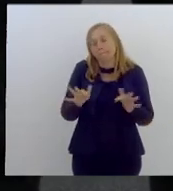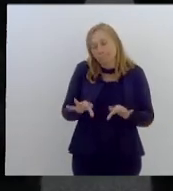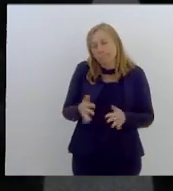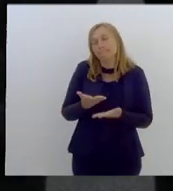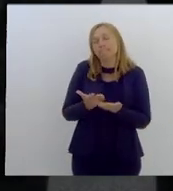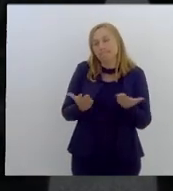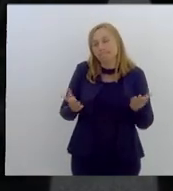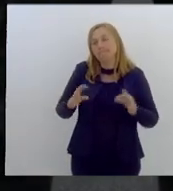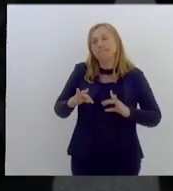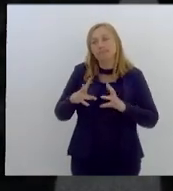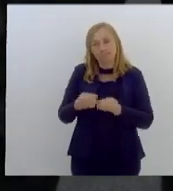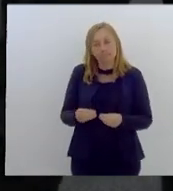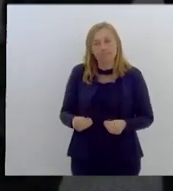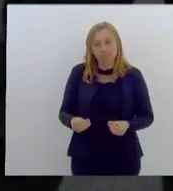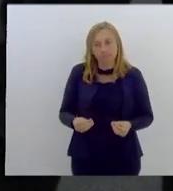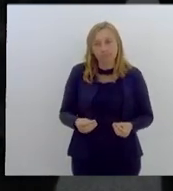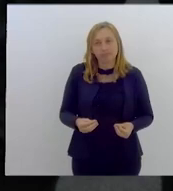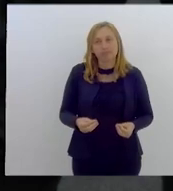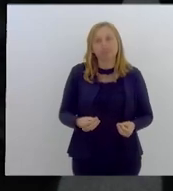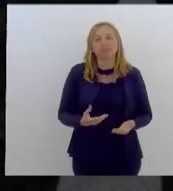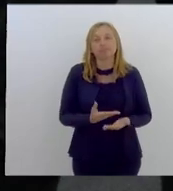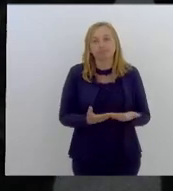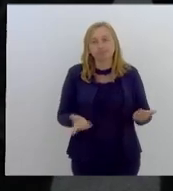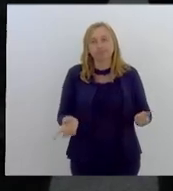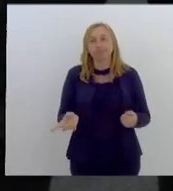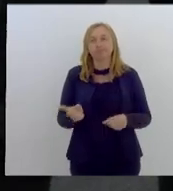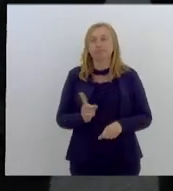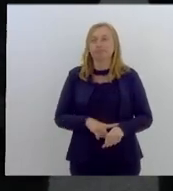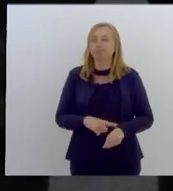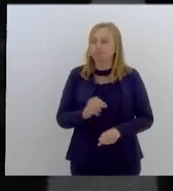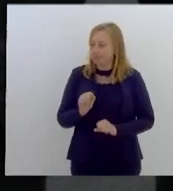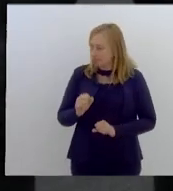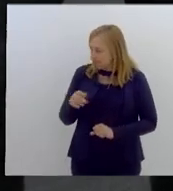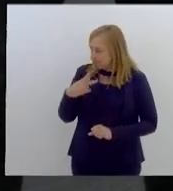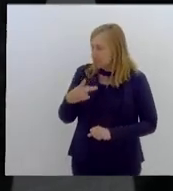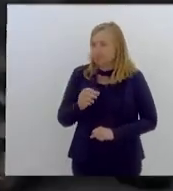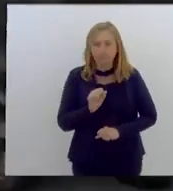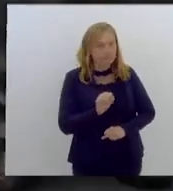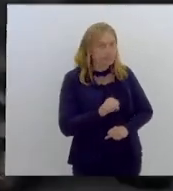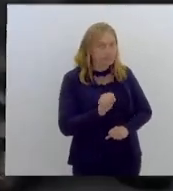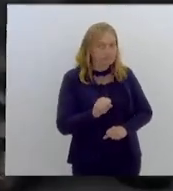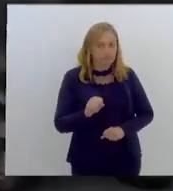Perderam todos os prazos. Pô não.